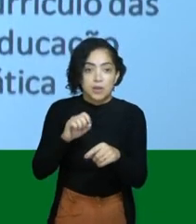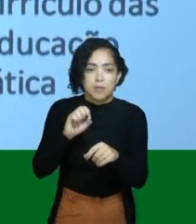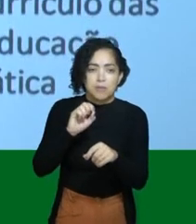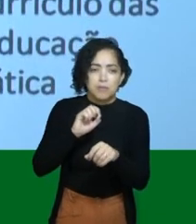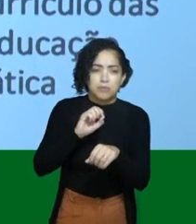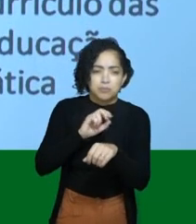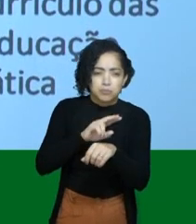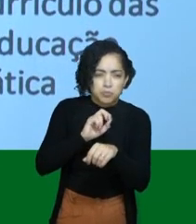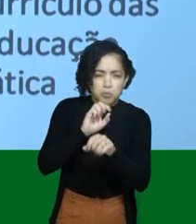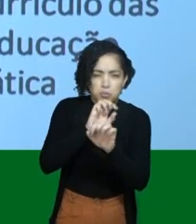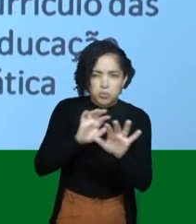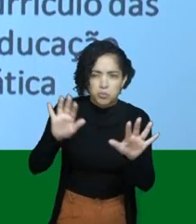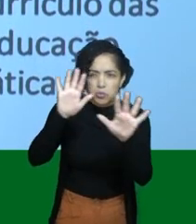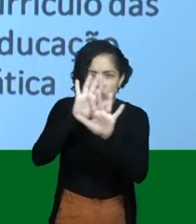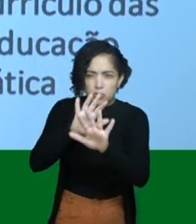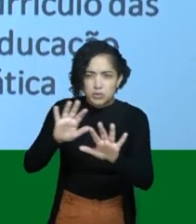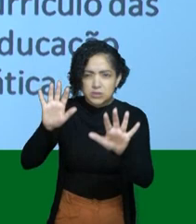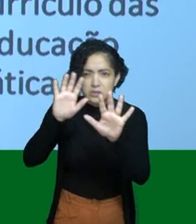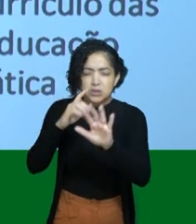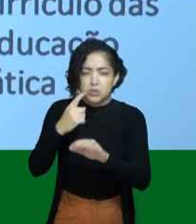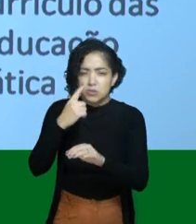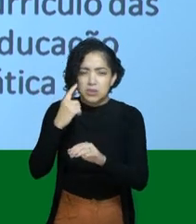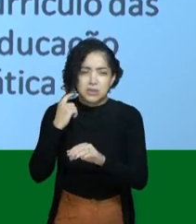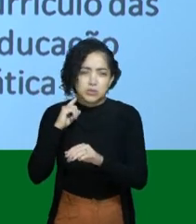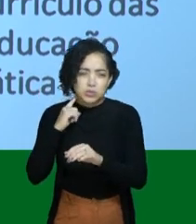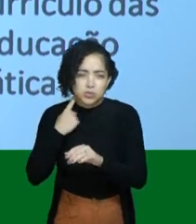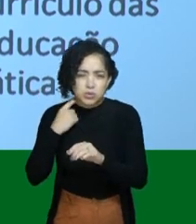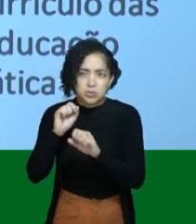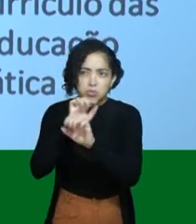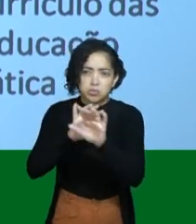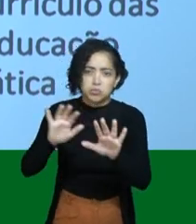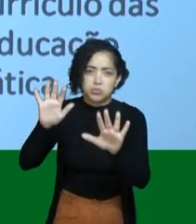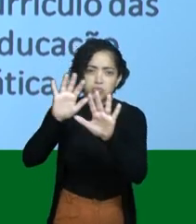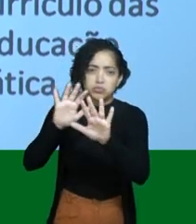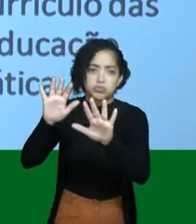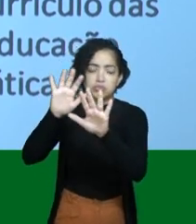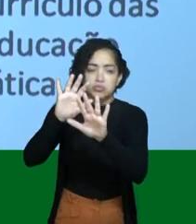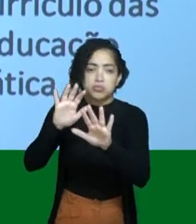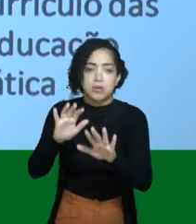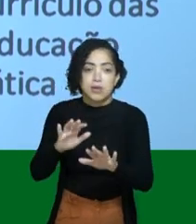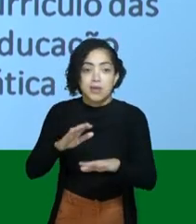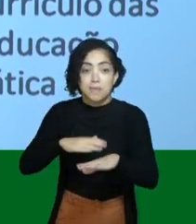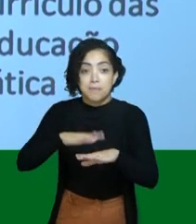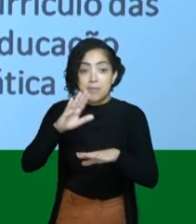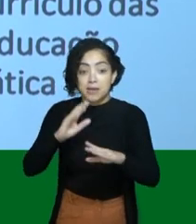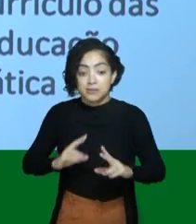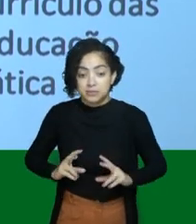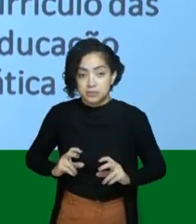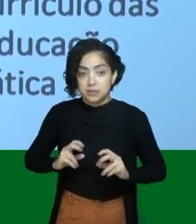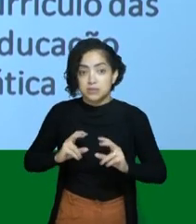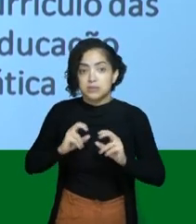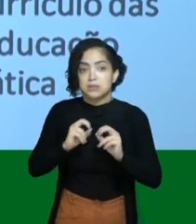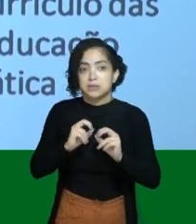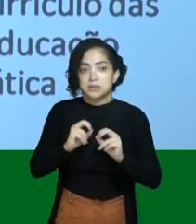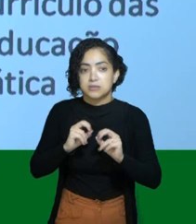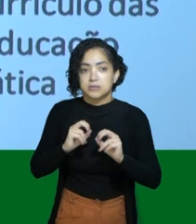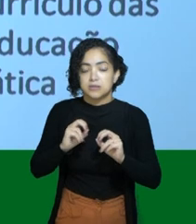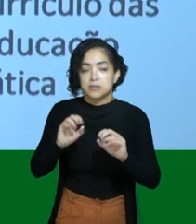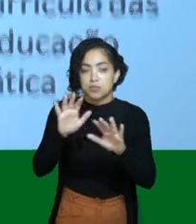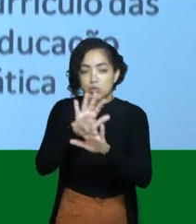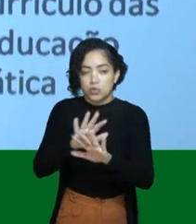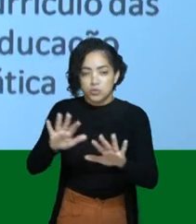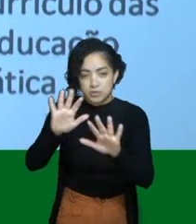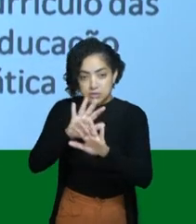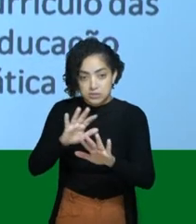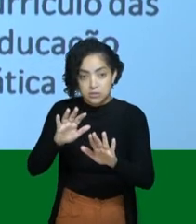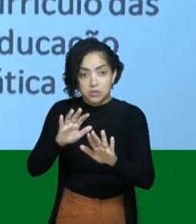poluição, que isso também é uma coisa muito escondida. O número de mortes é maior do que câncer de poluição por